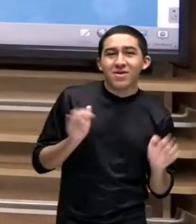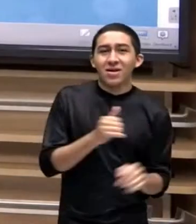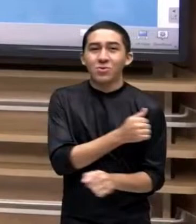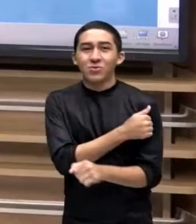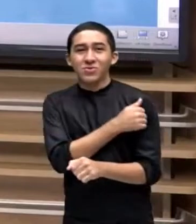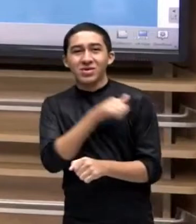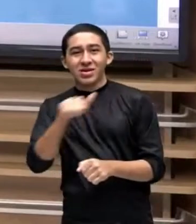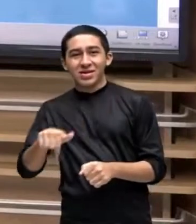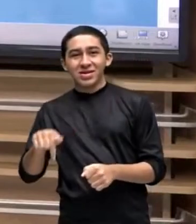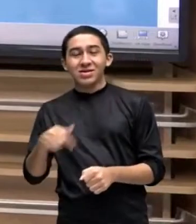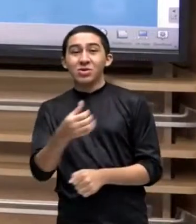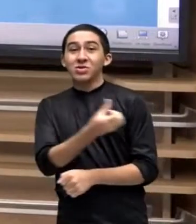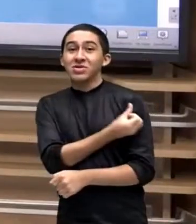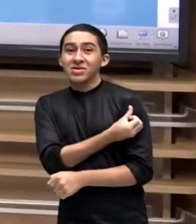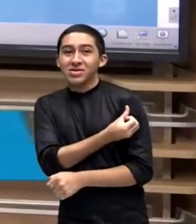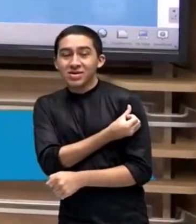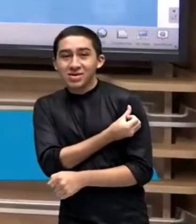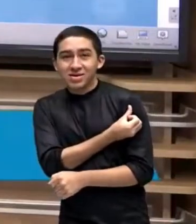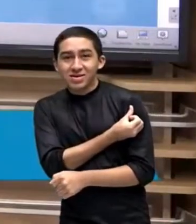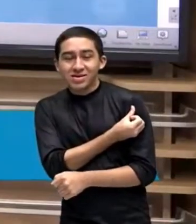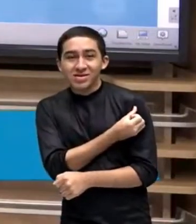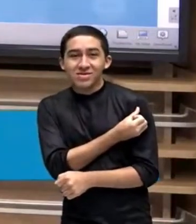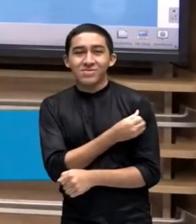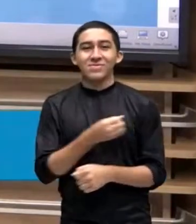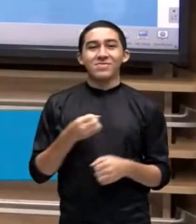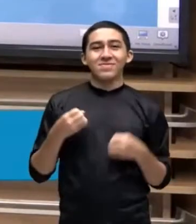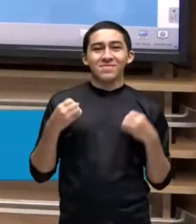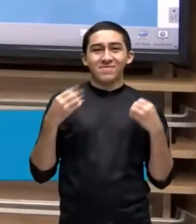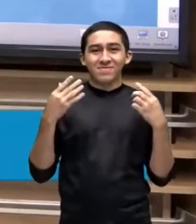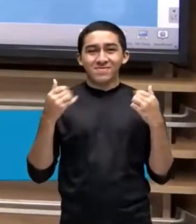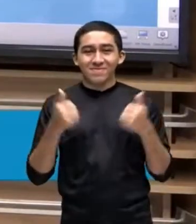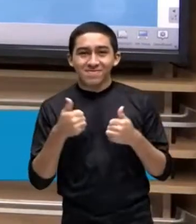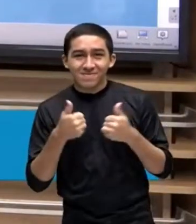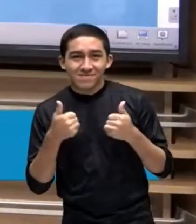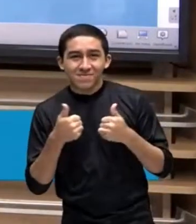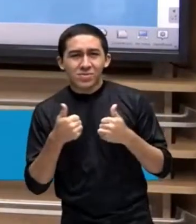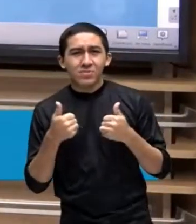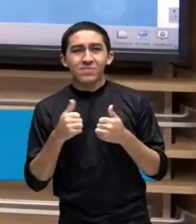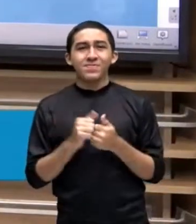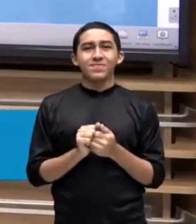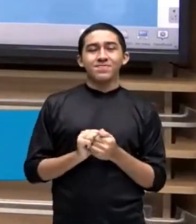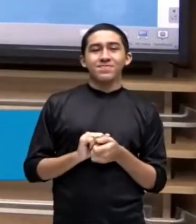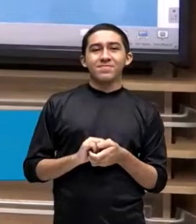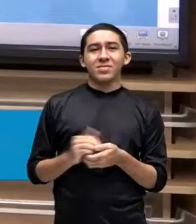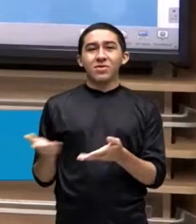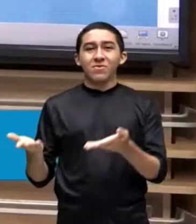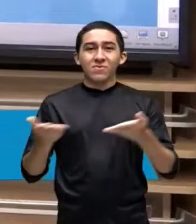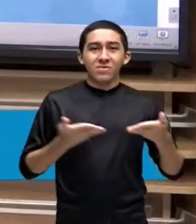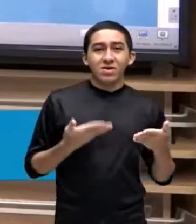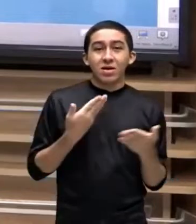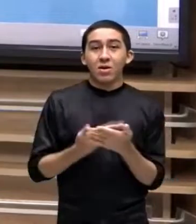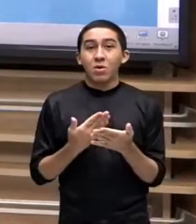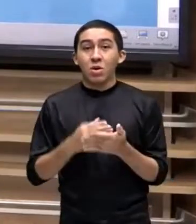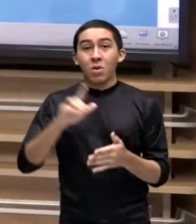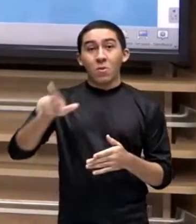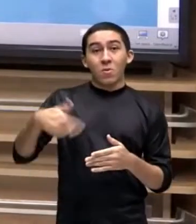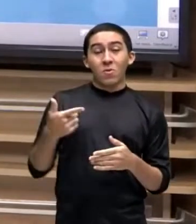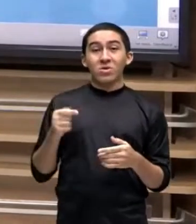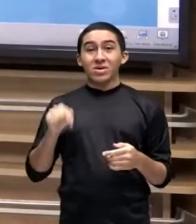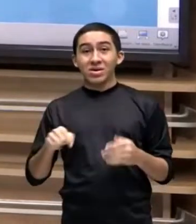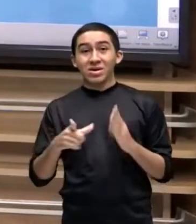do sexto ano aqui do Ensino Fundamental. Sejam bem-vindos a mais uma aula do nosso programa Aula